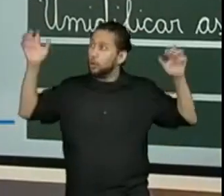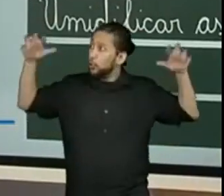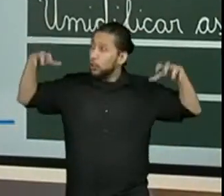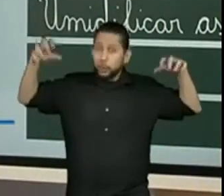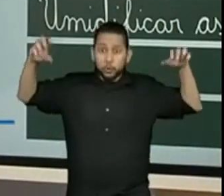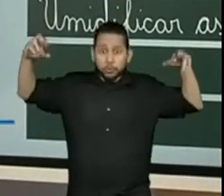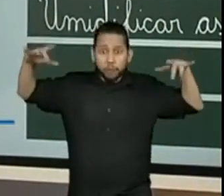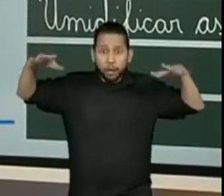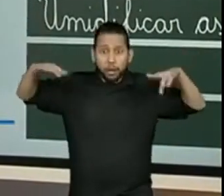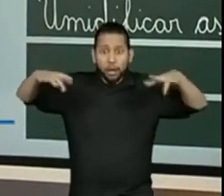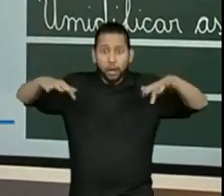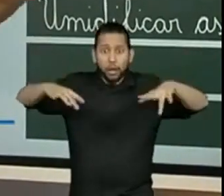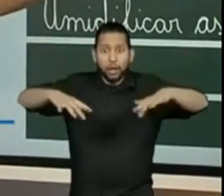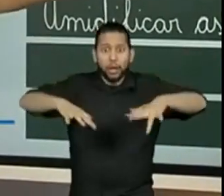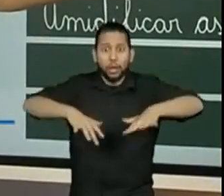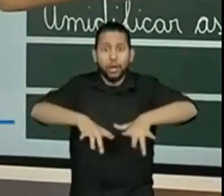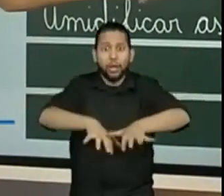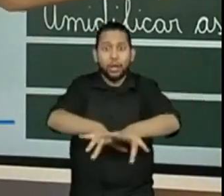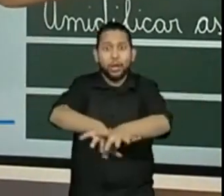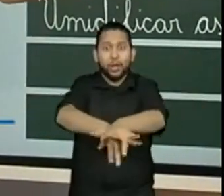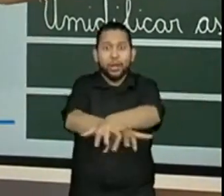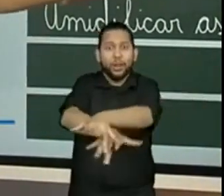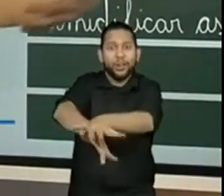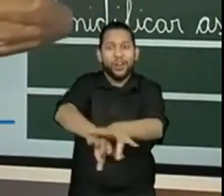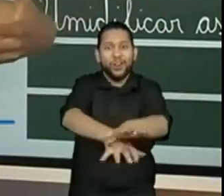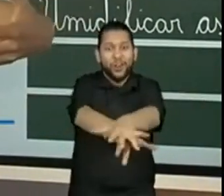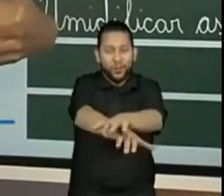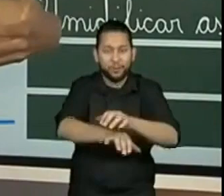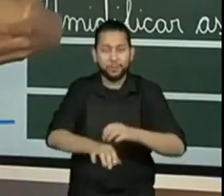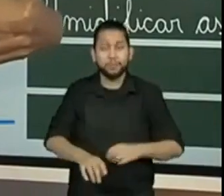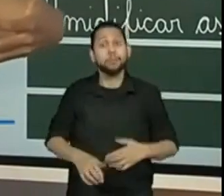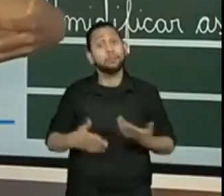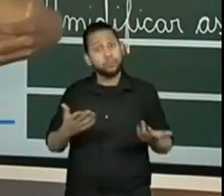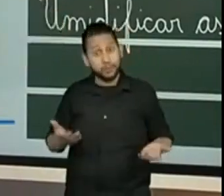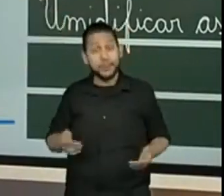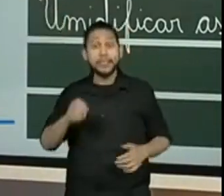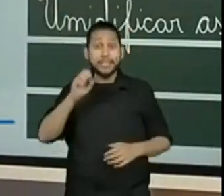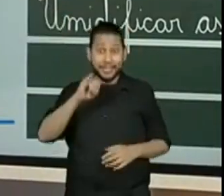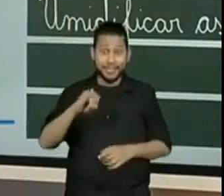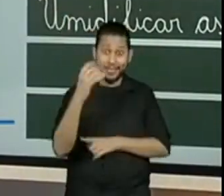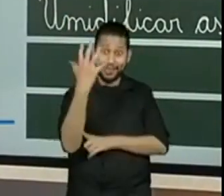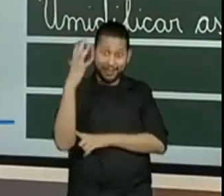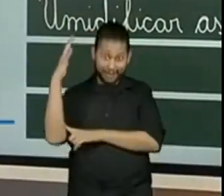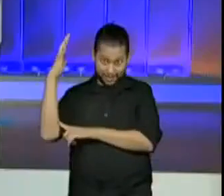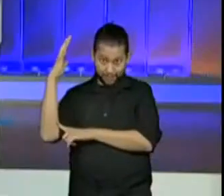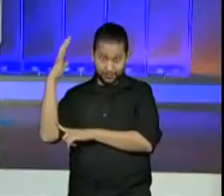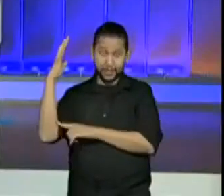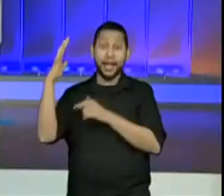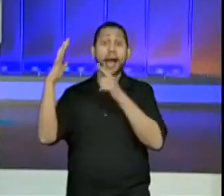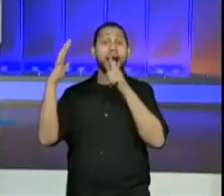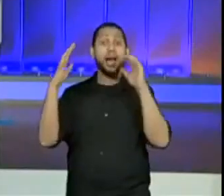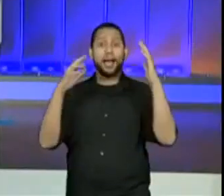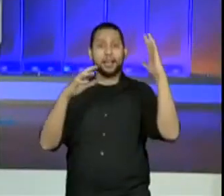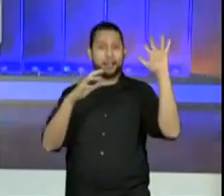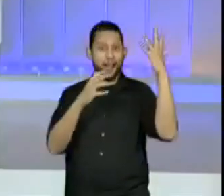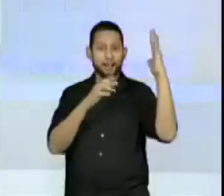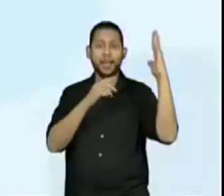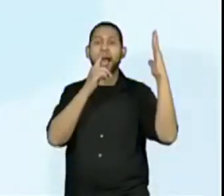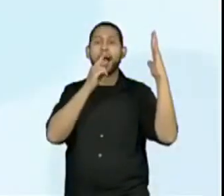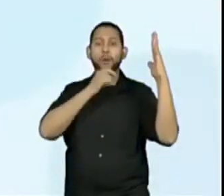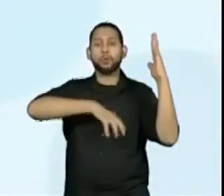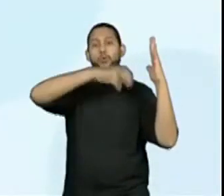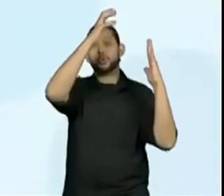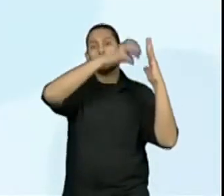faz? Ela ameniza a saída de água e a entrada de água, não é? Então, serve para amenizar